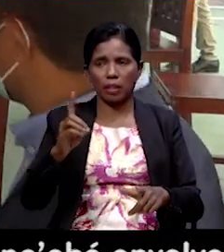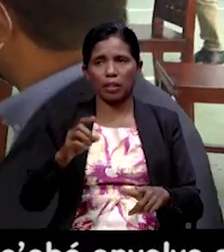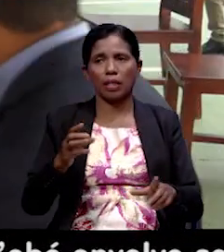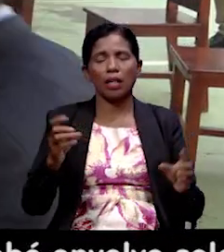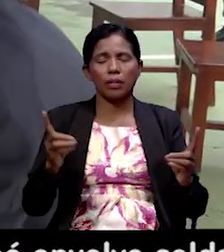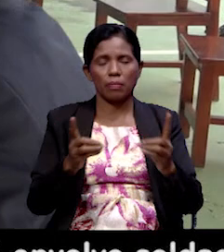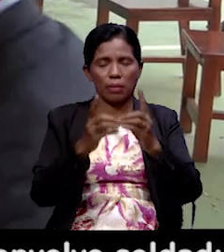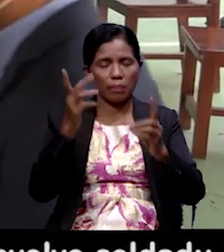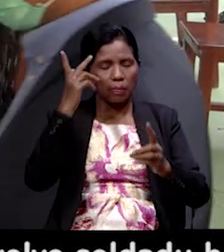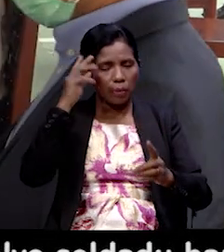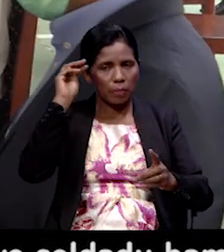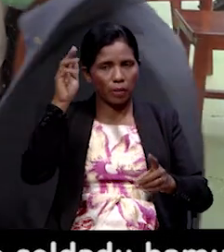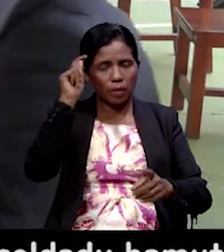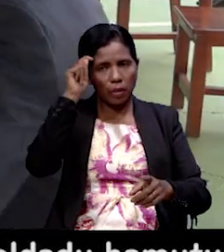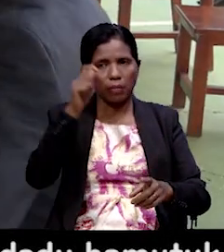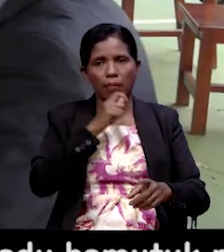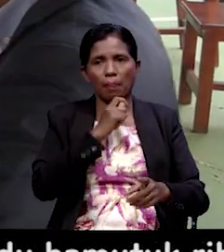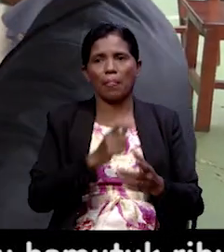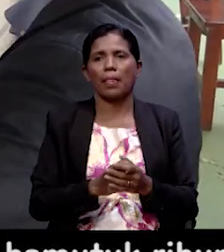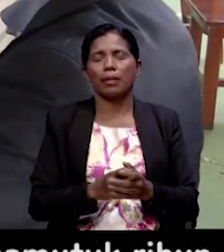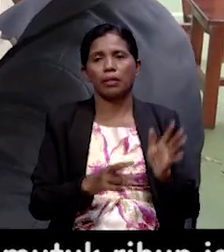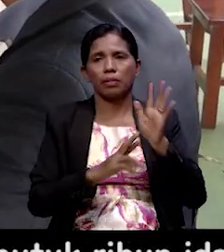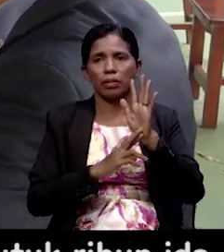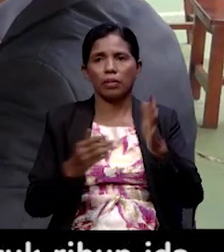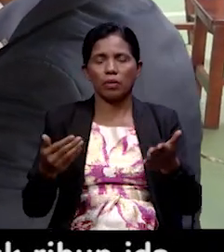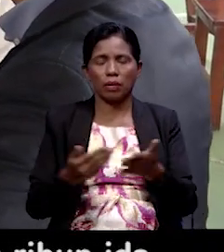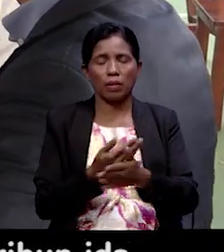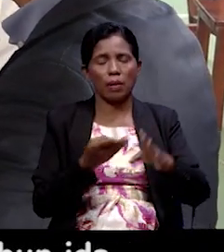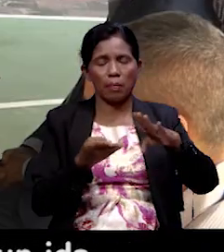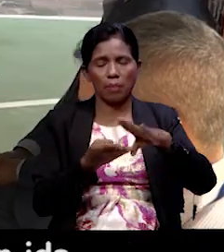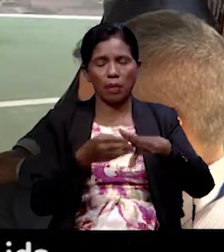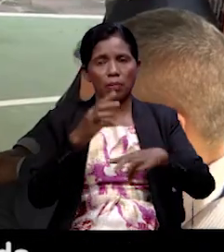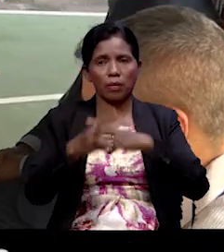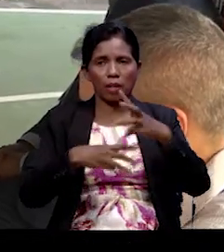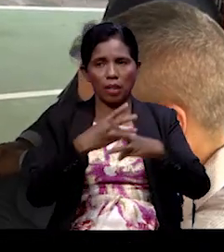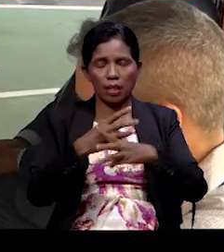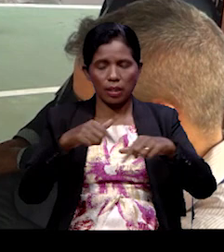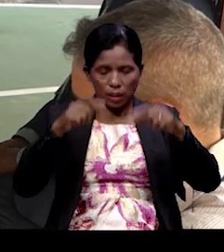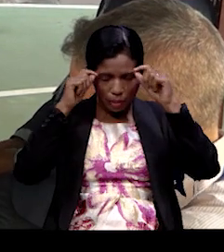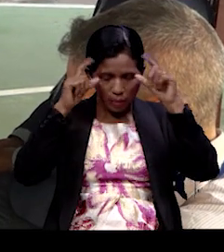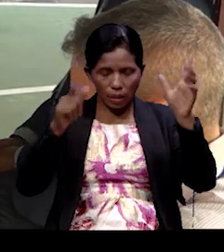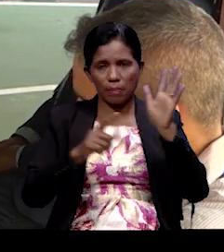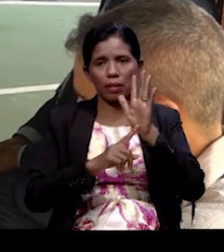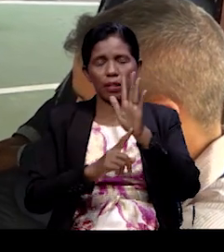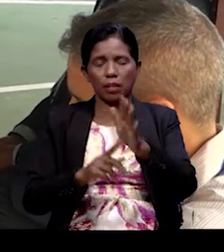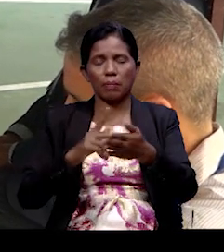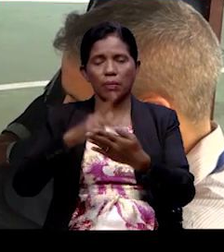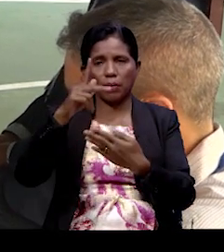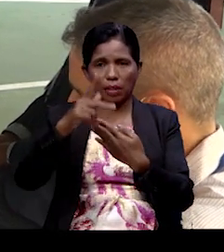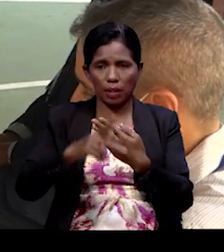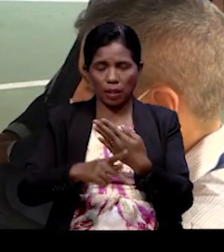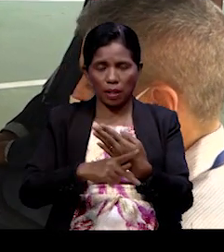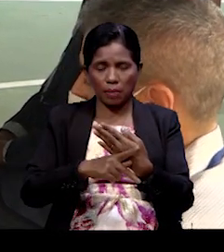Matan Ruak. E assorumuto dahuluk, né, representante FOM, Banco Mundial de Timor-Leste, apresenta programa Banco Mundial Niang